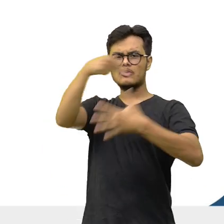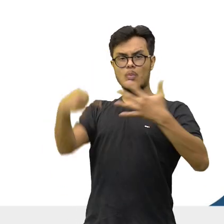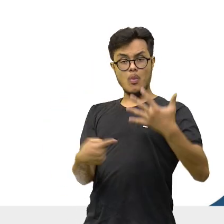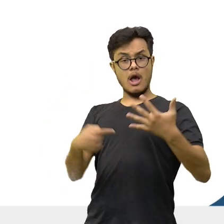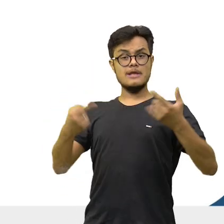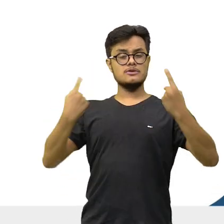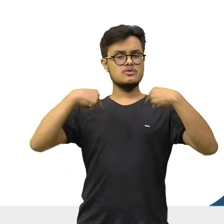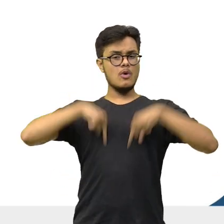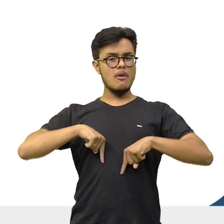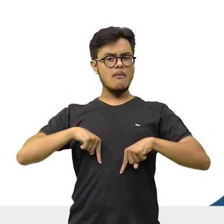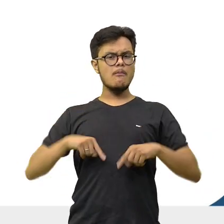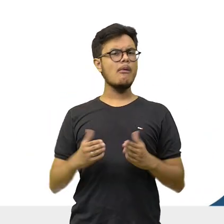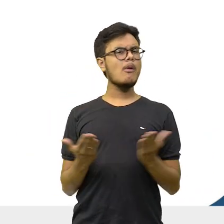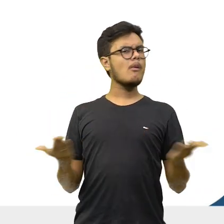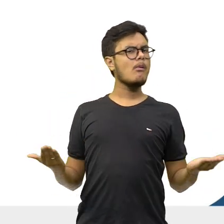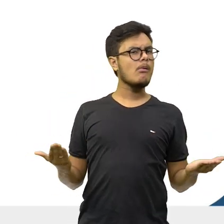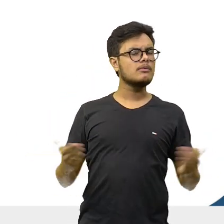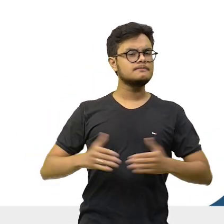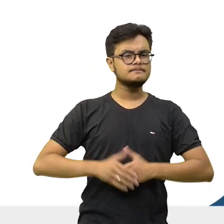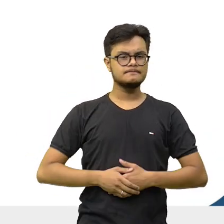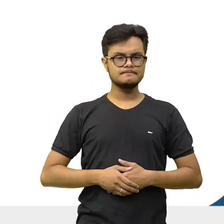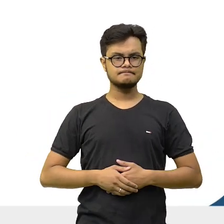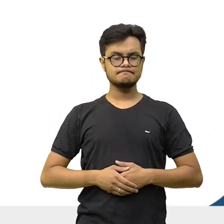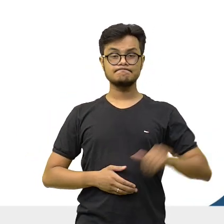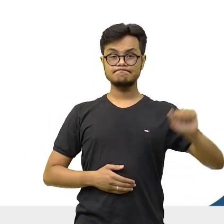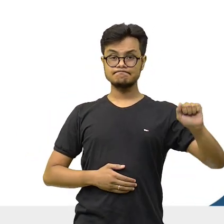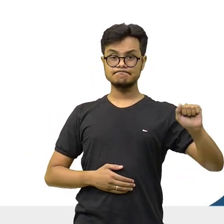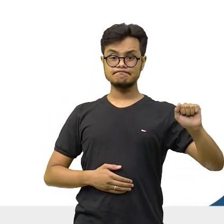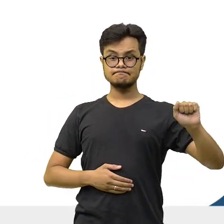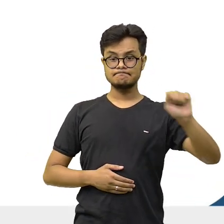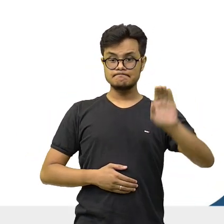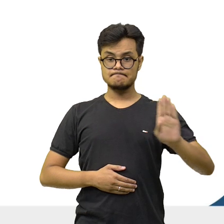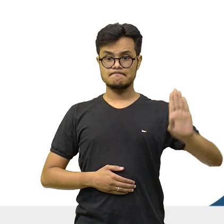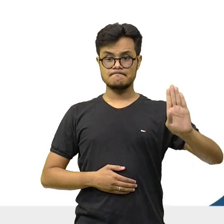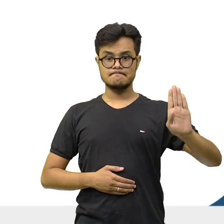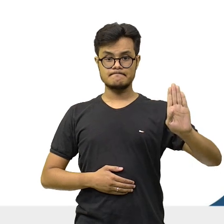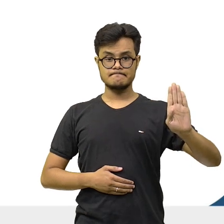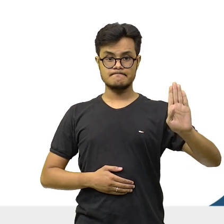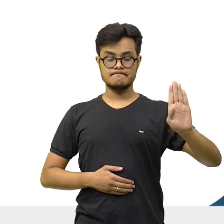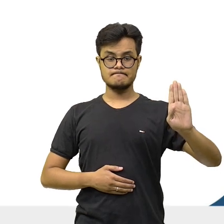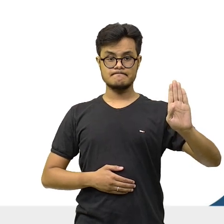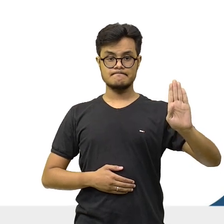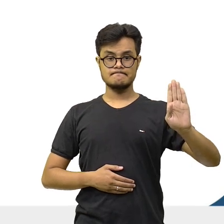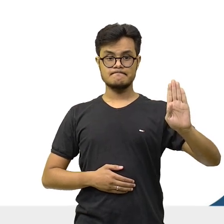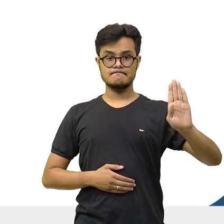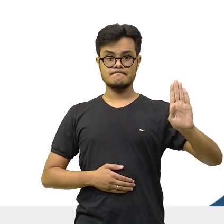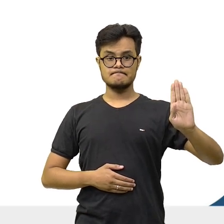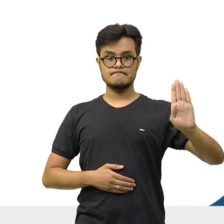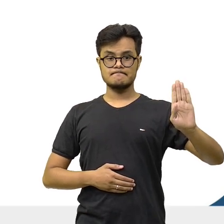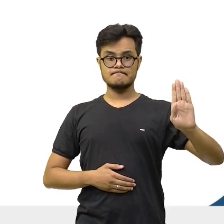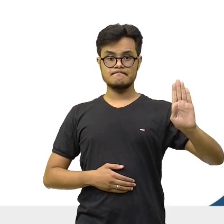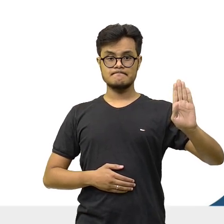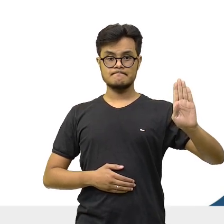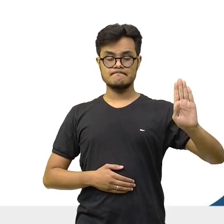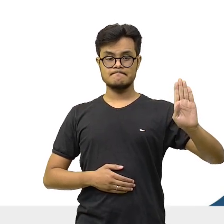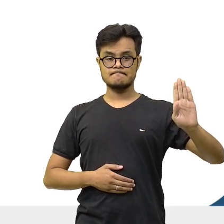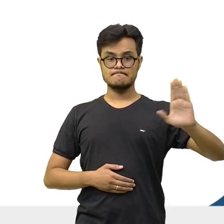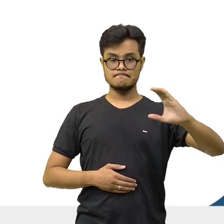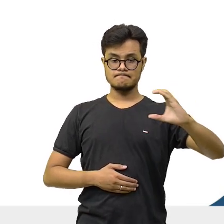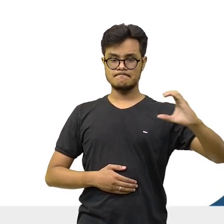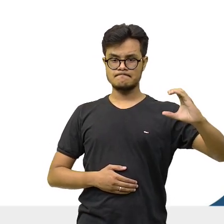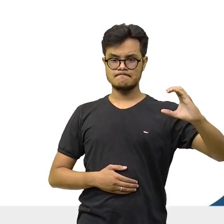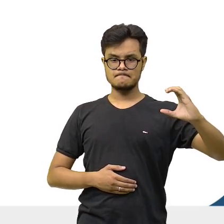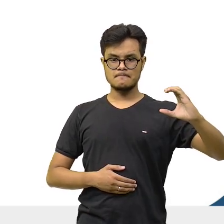hormônios são: letra A, insulina e glucagon; letra B, cortisol e aldosterona;